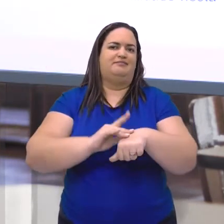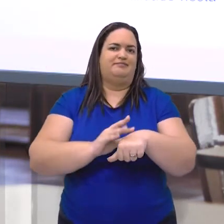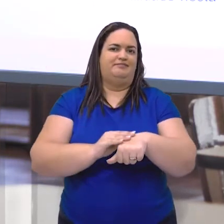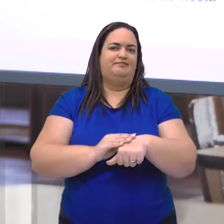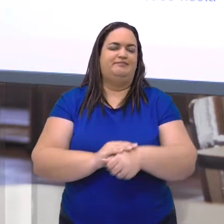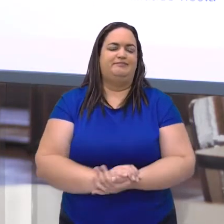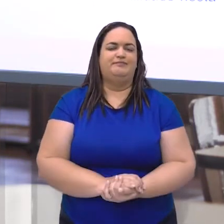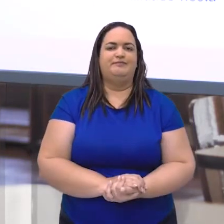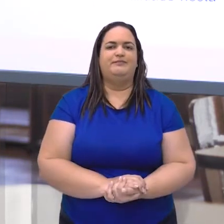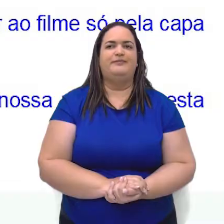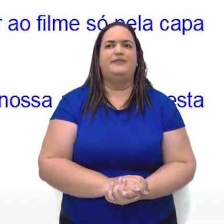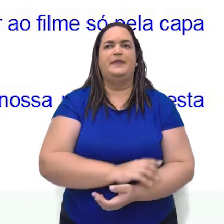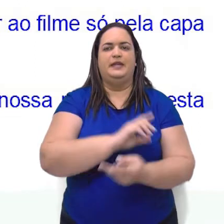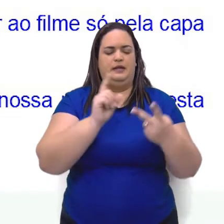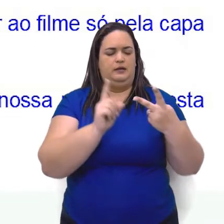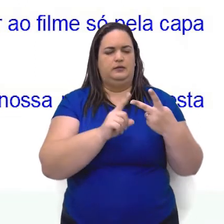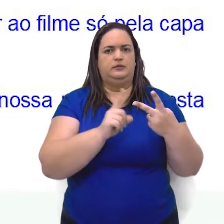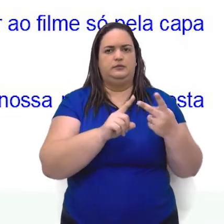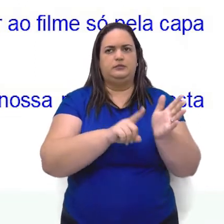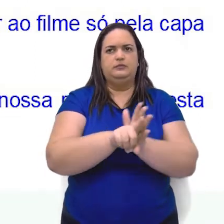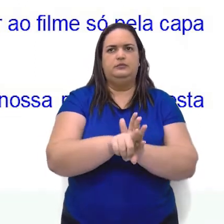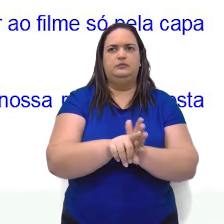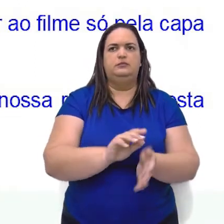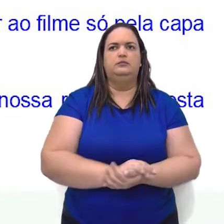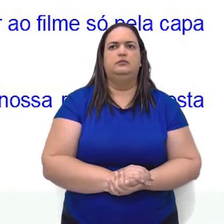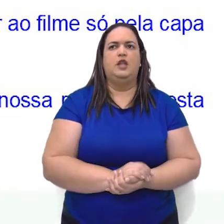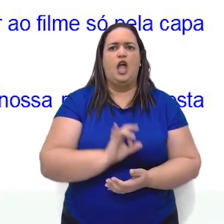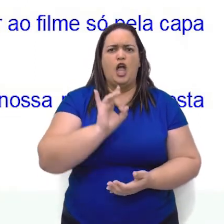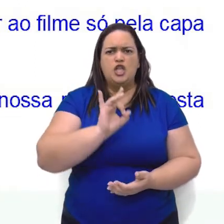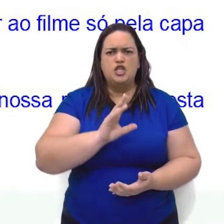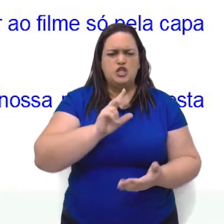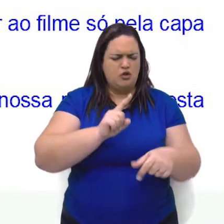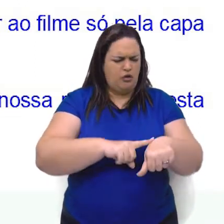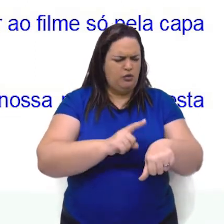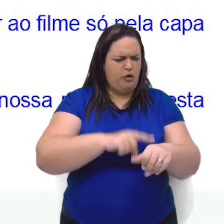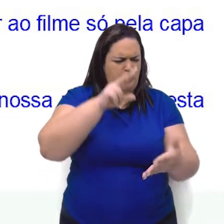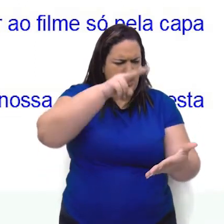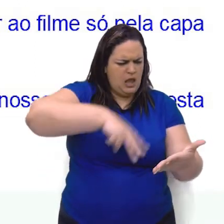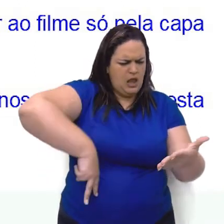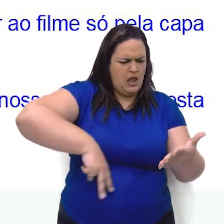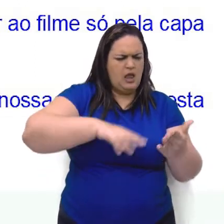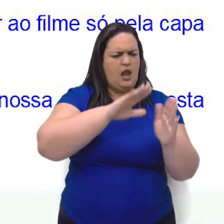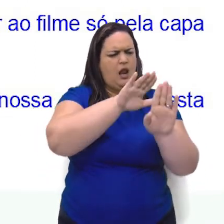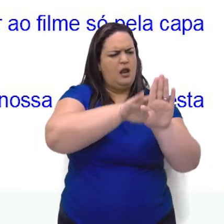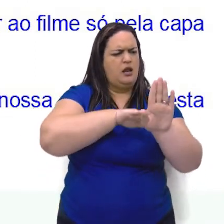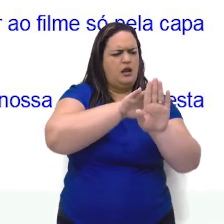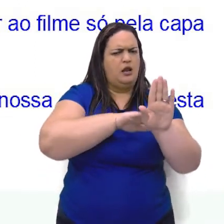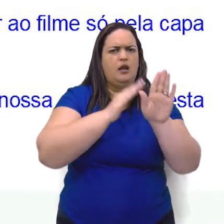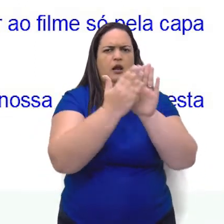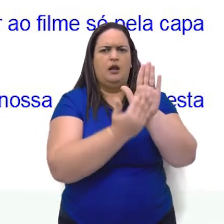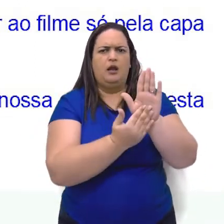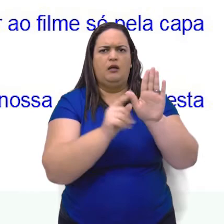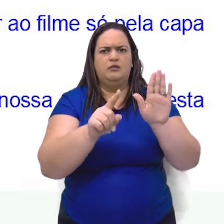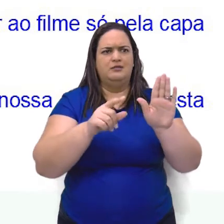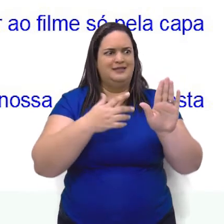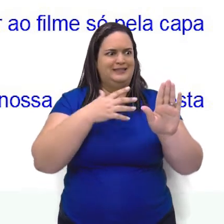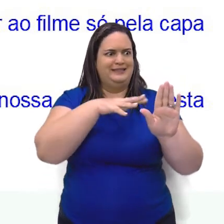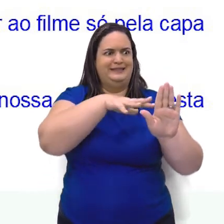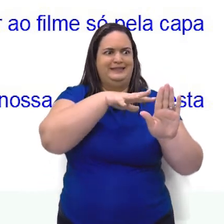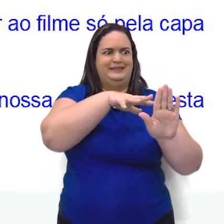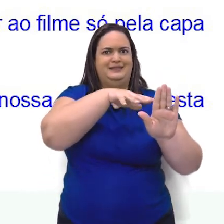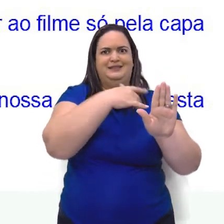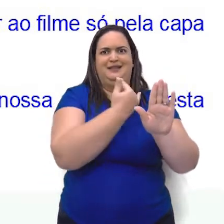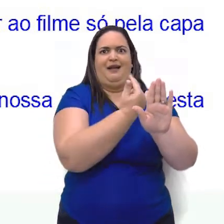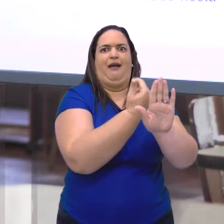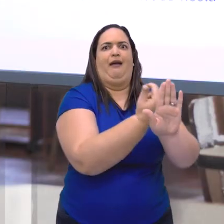Segunda questão. Apenas pela leitura da capa do DVD, você se sente atraído a assistir ao filme?